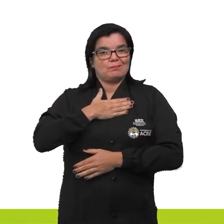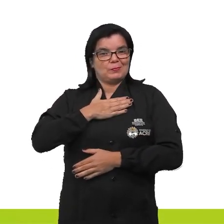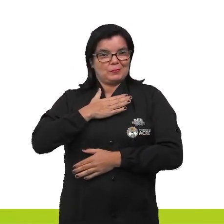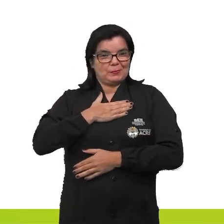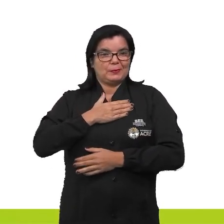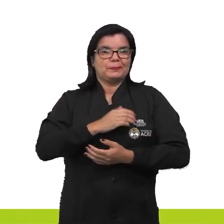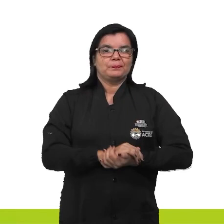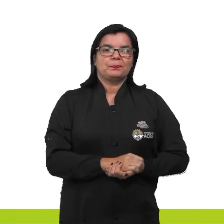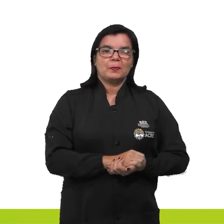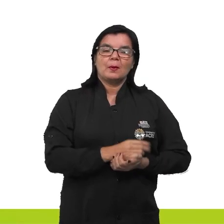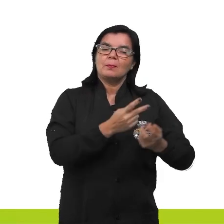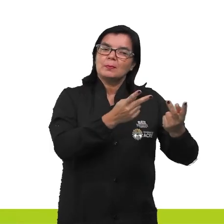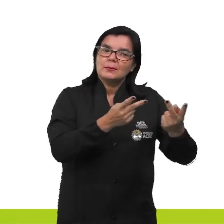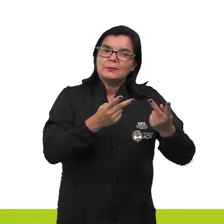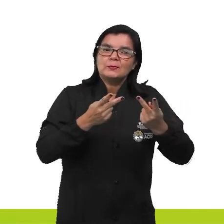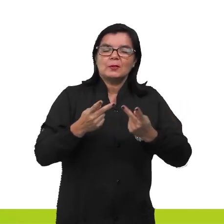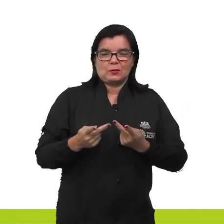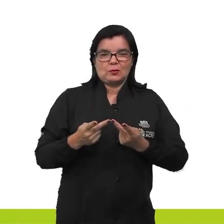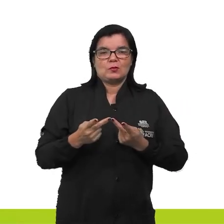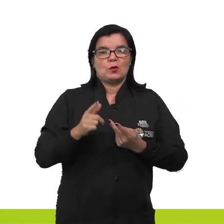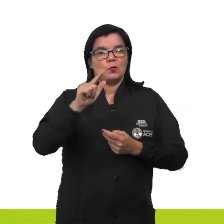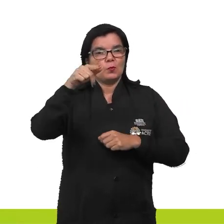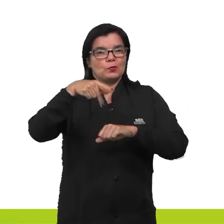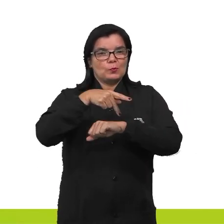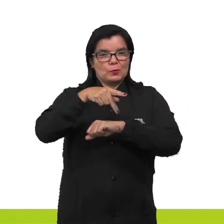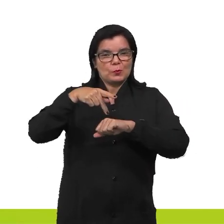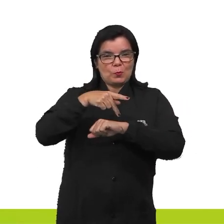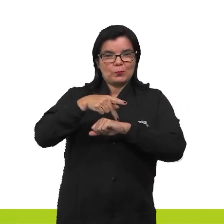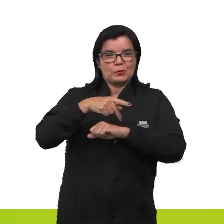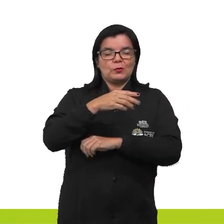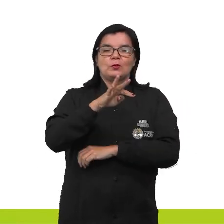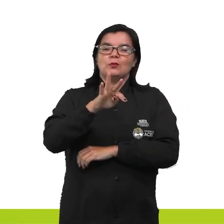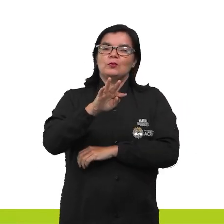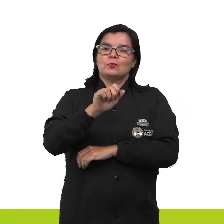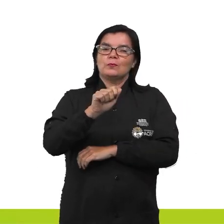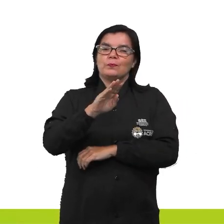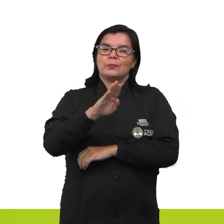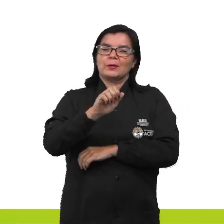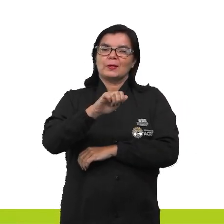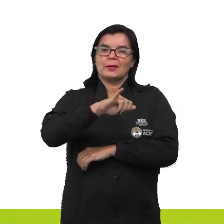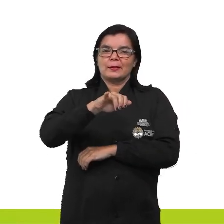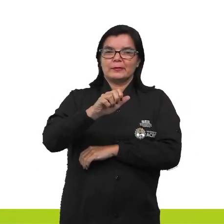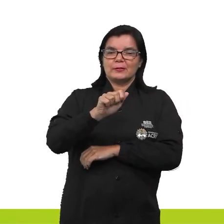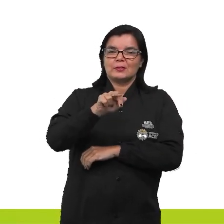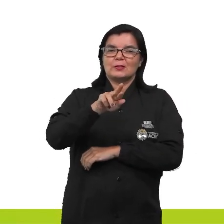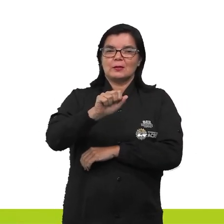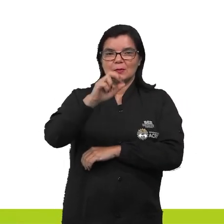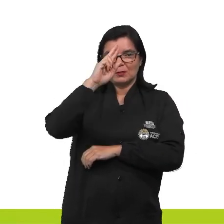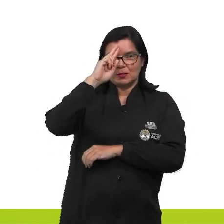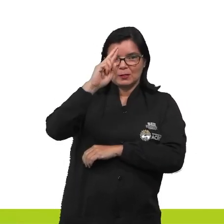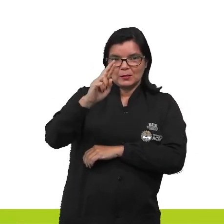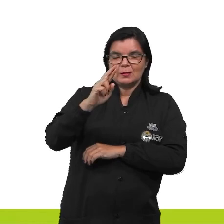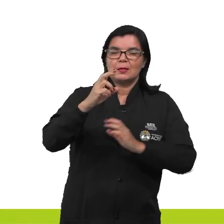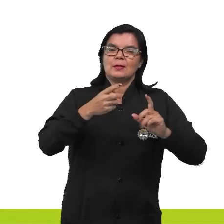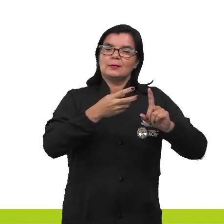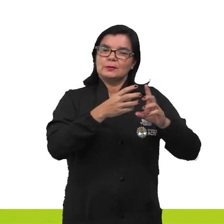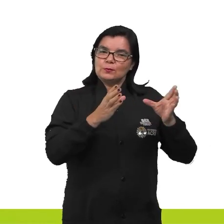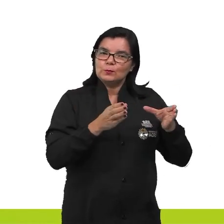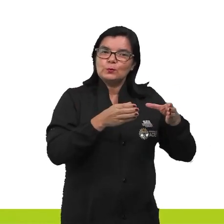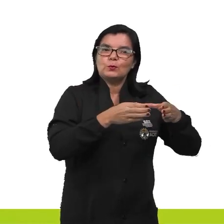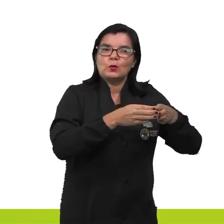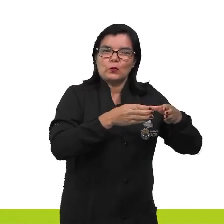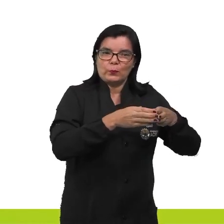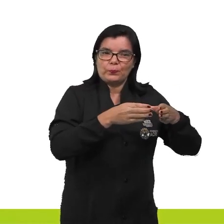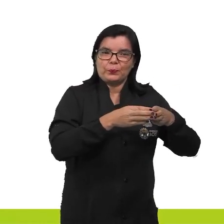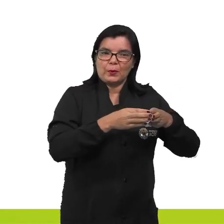os meus. Bem-vindo seja o estrangeiro aos campos dos Tabajaras, senhores das aldeias,